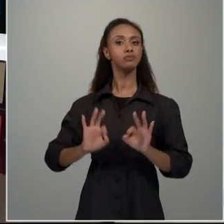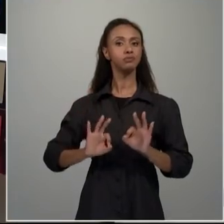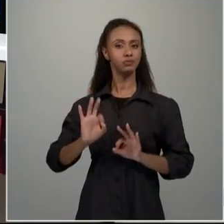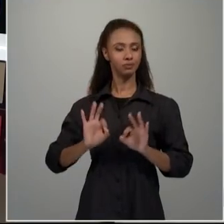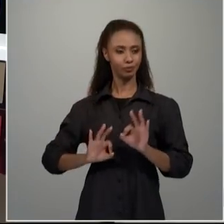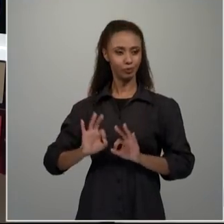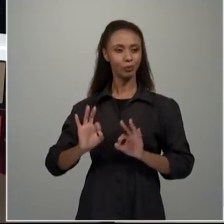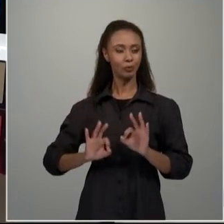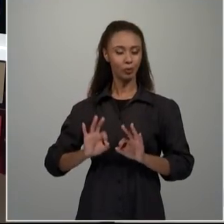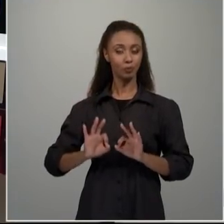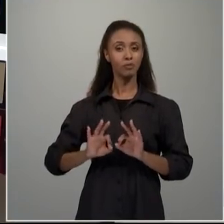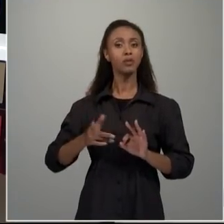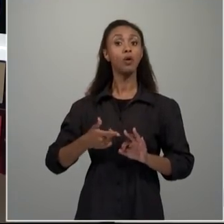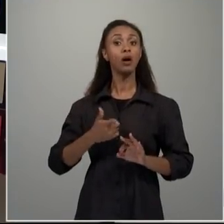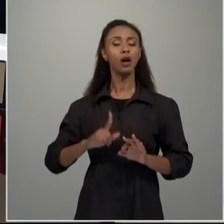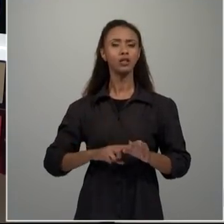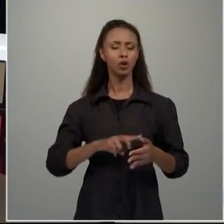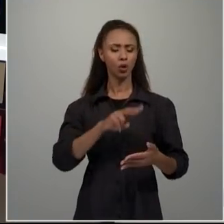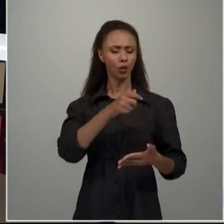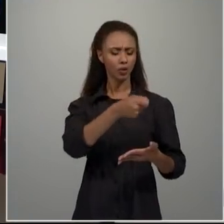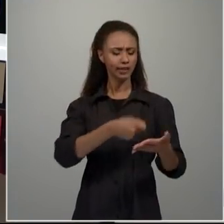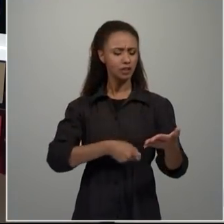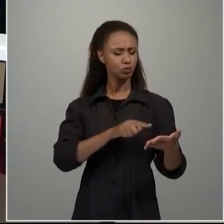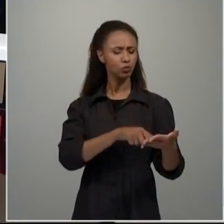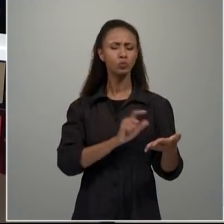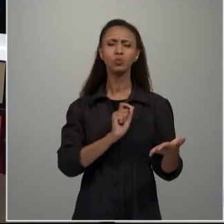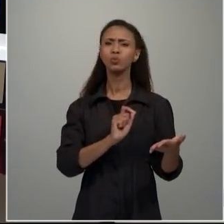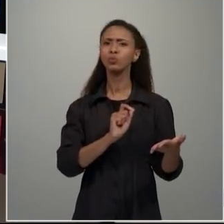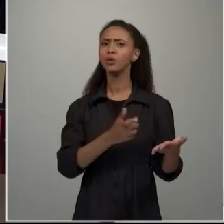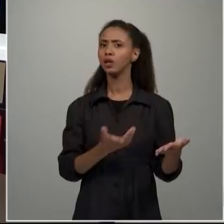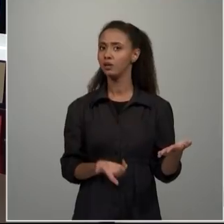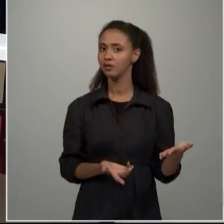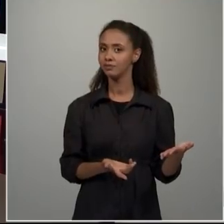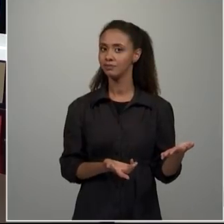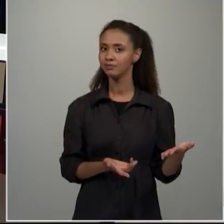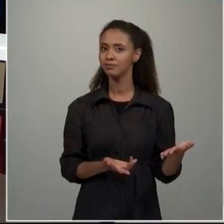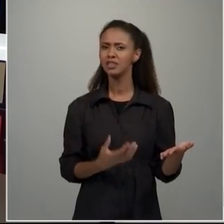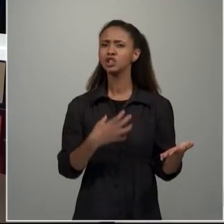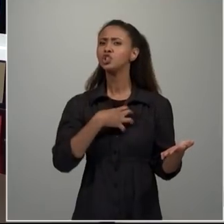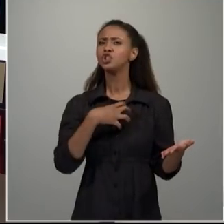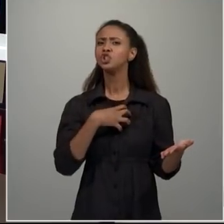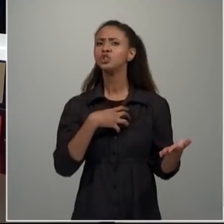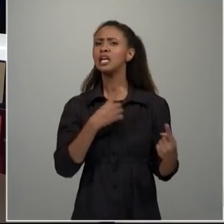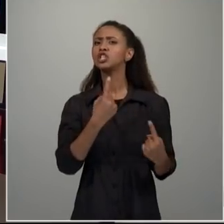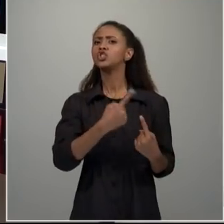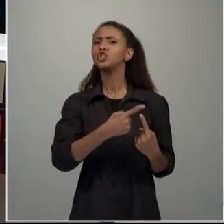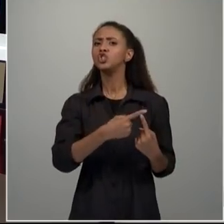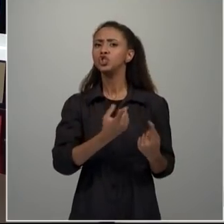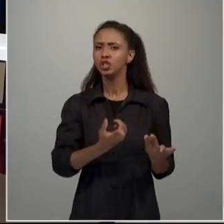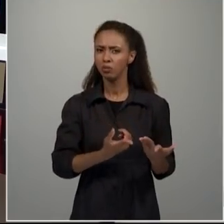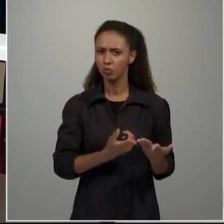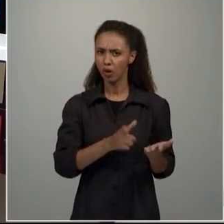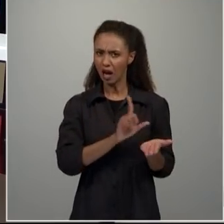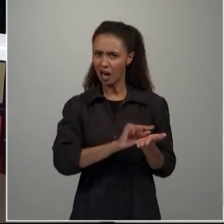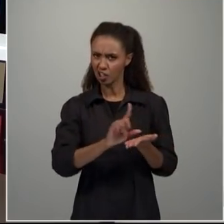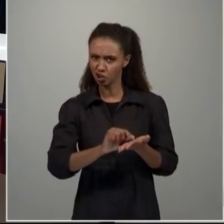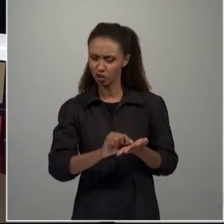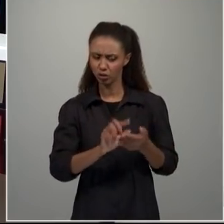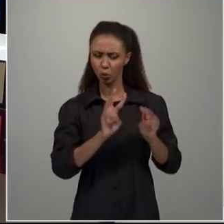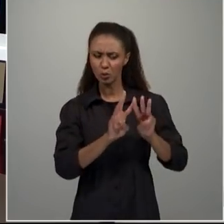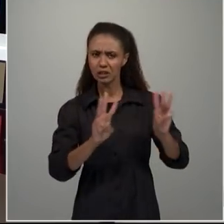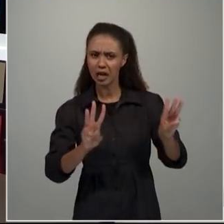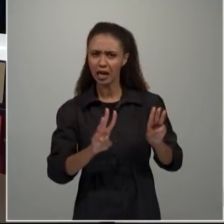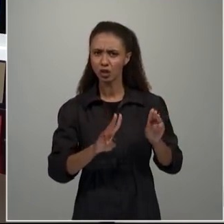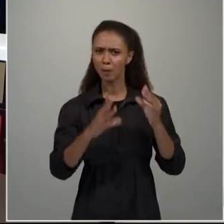então você vai dar uma olhada no texto a pensar o texto é esse aí vamos olhar a tipologia textual é um artigo a um site e um